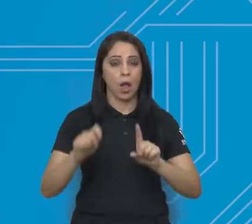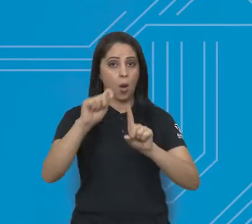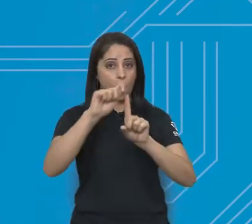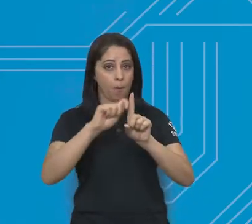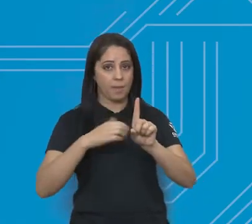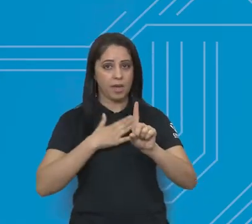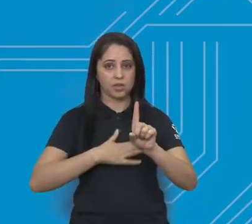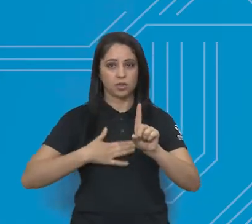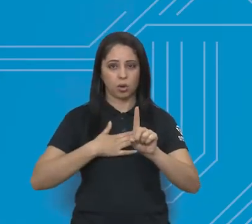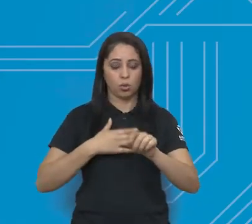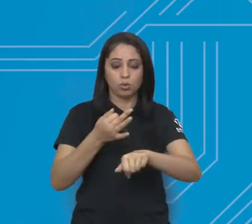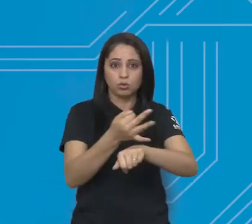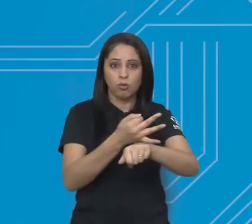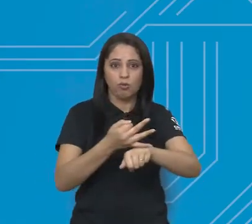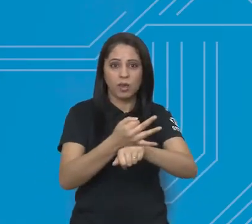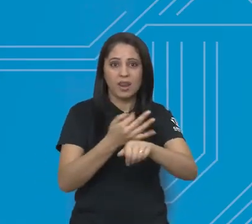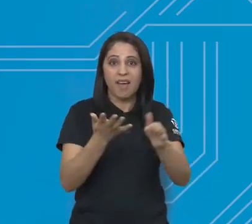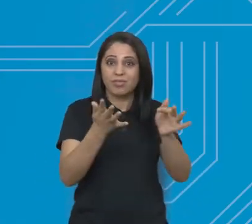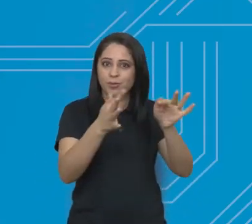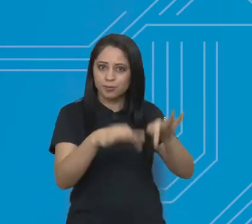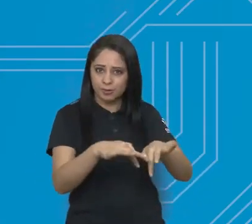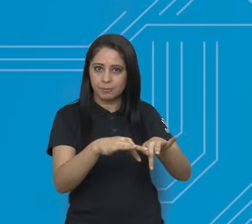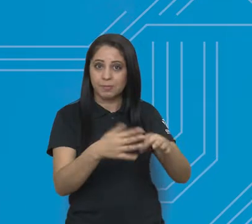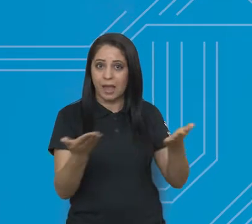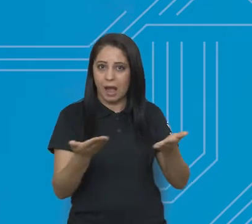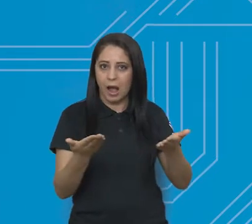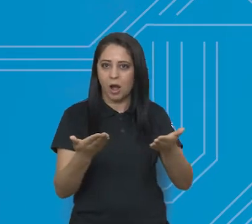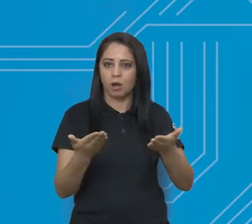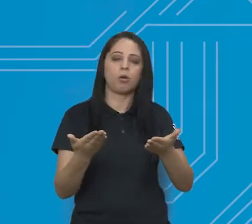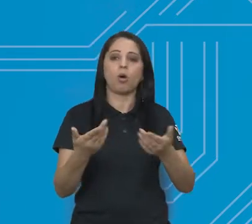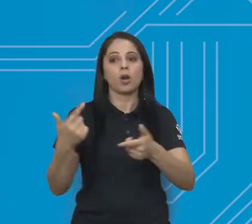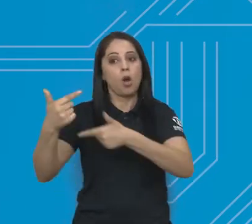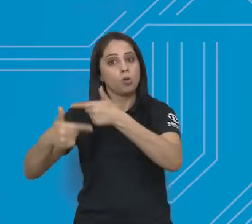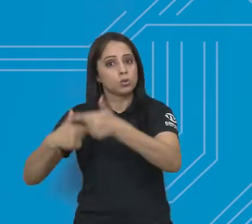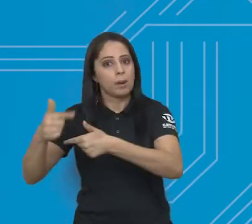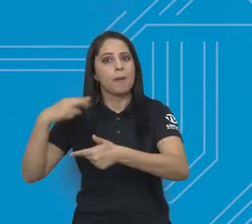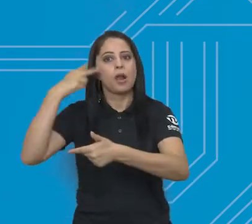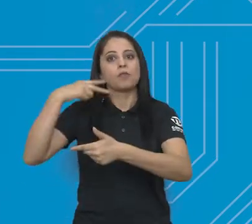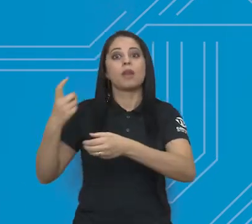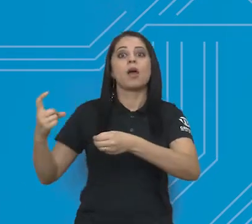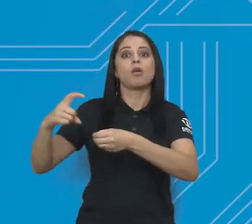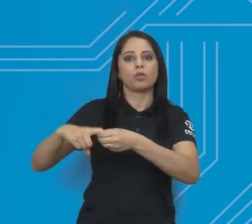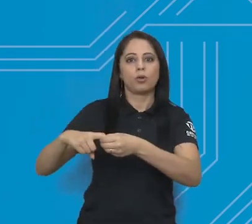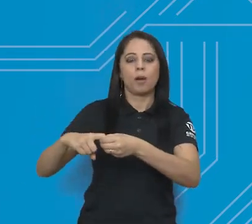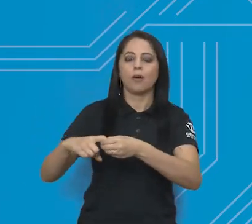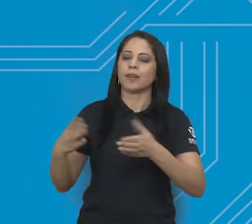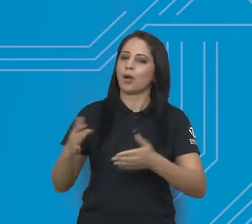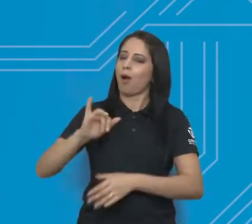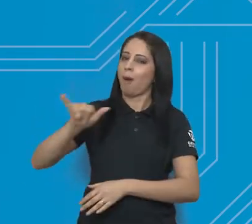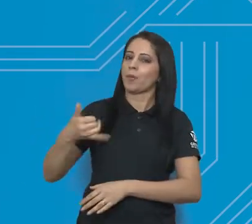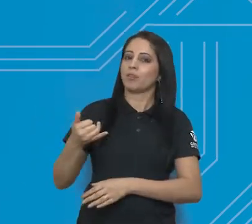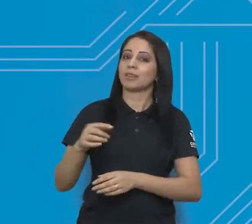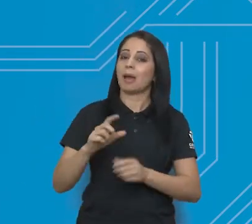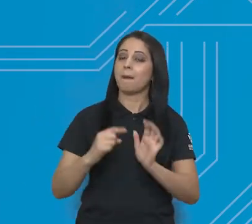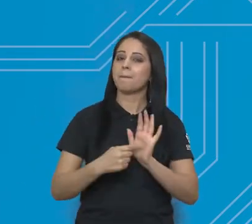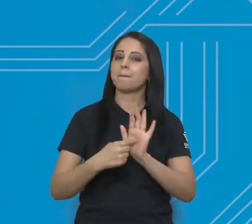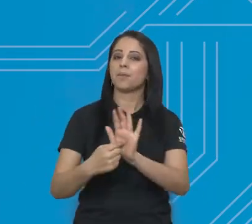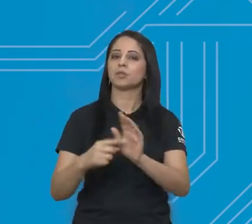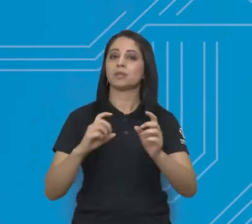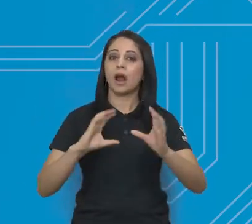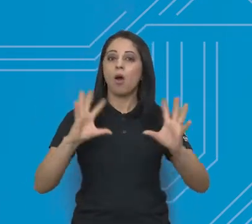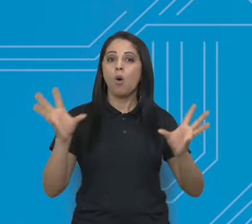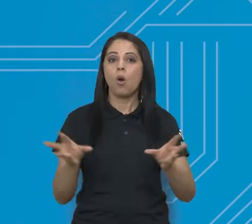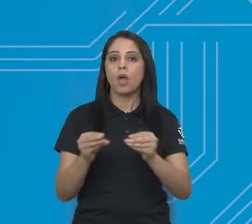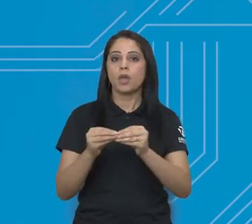este mês a Câmara encerrou o recesso parlamentar e retomou as atividades legislativas, a gente aproveita para fazer um balanço